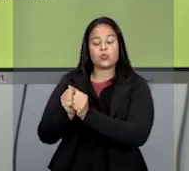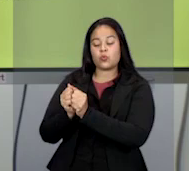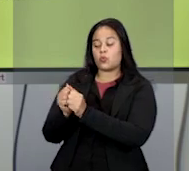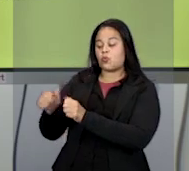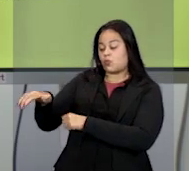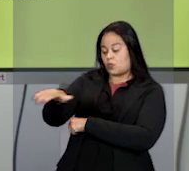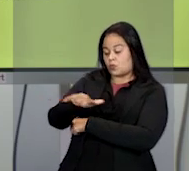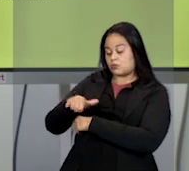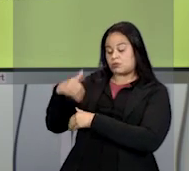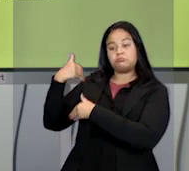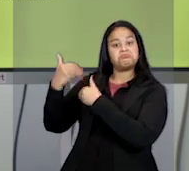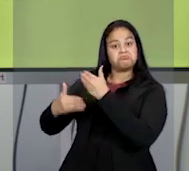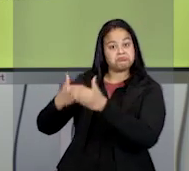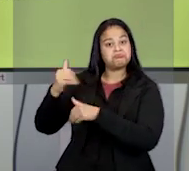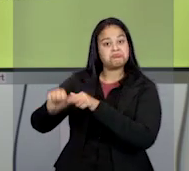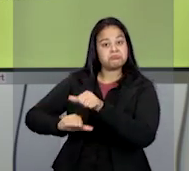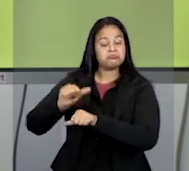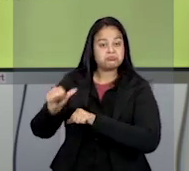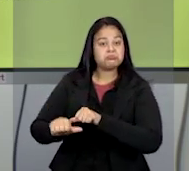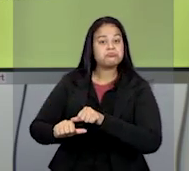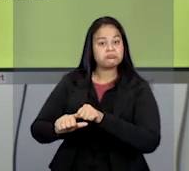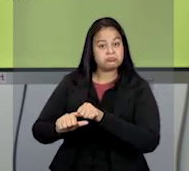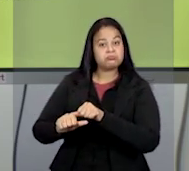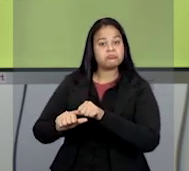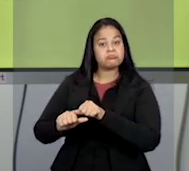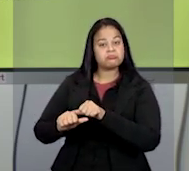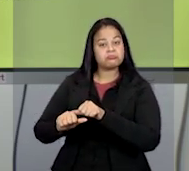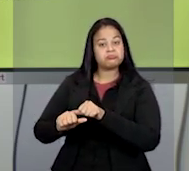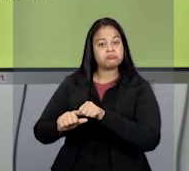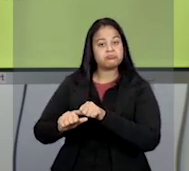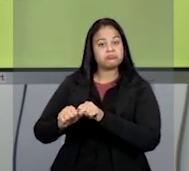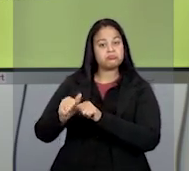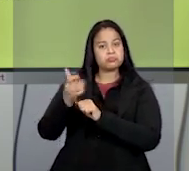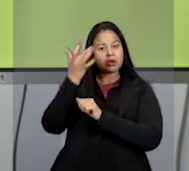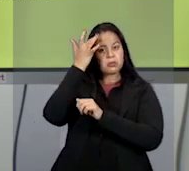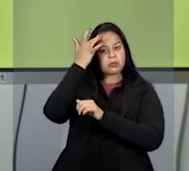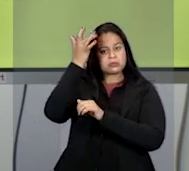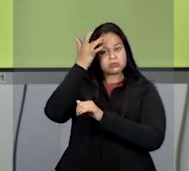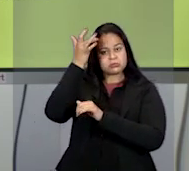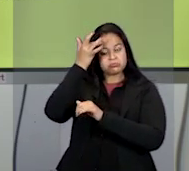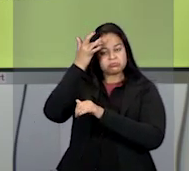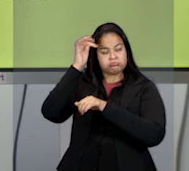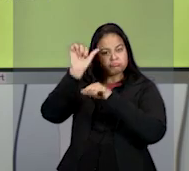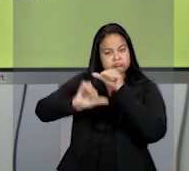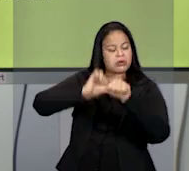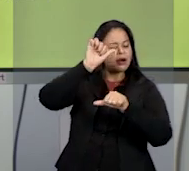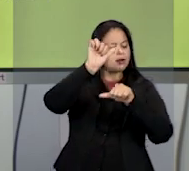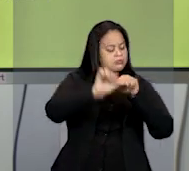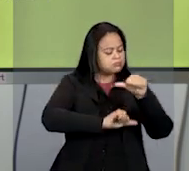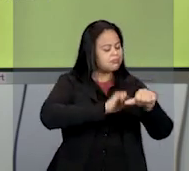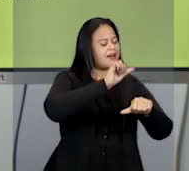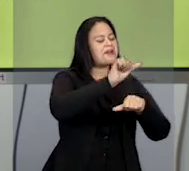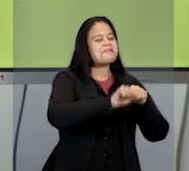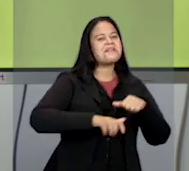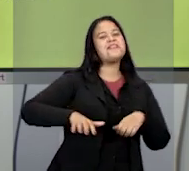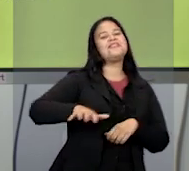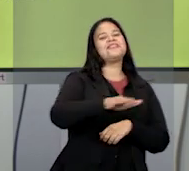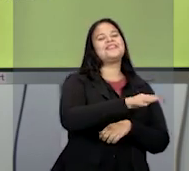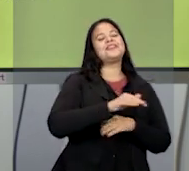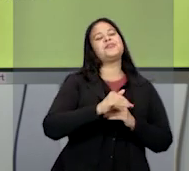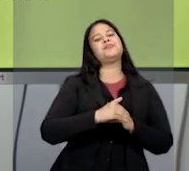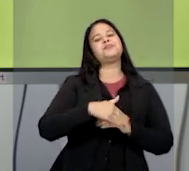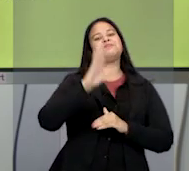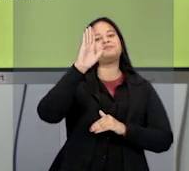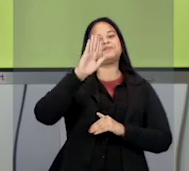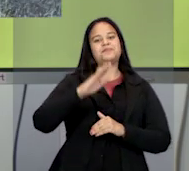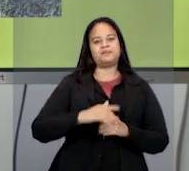estava em processo de transformação e com essa modernização, aí se tornou um espaço cada vez mais em